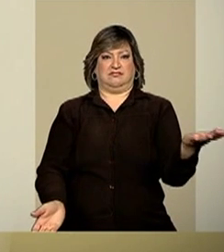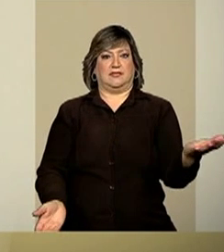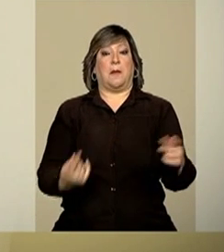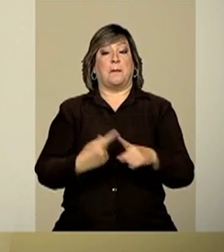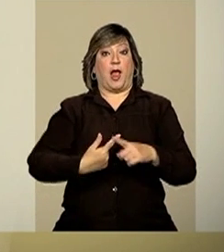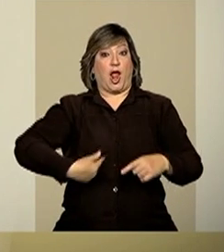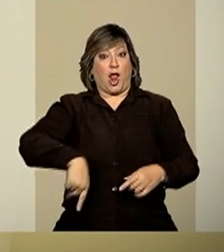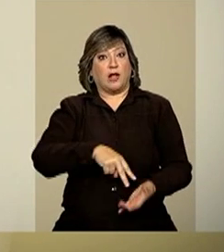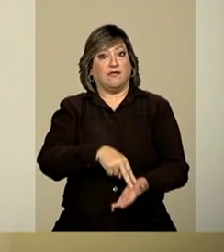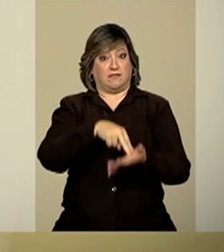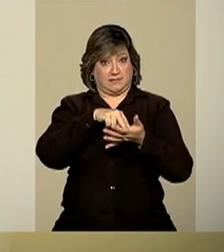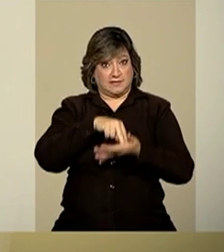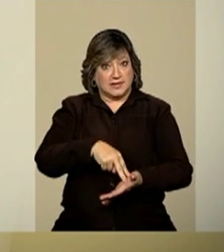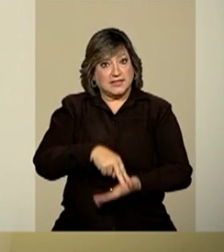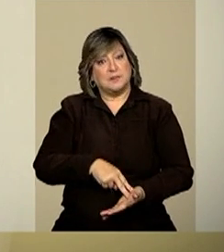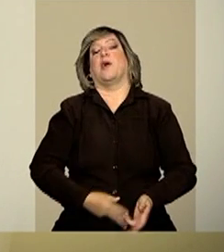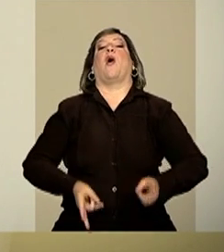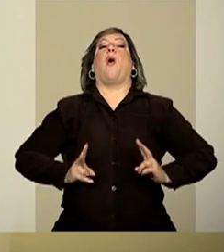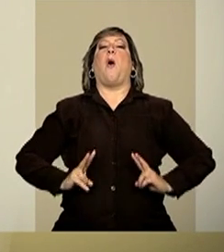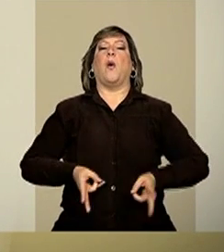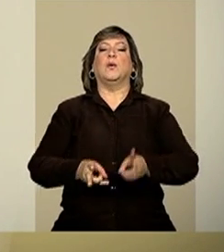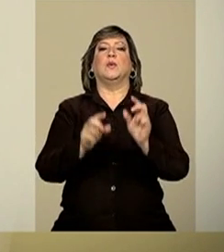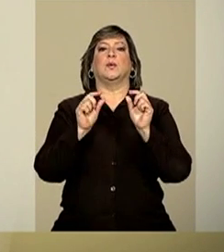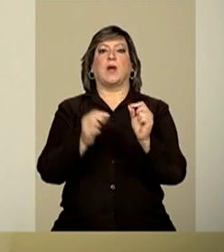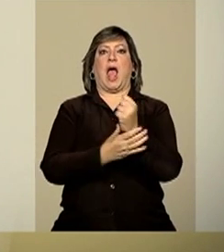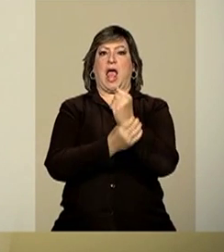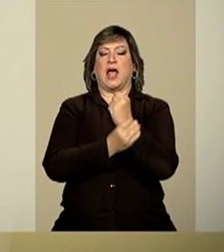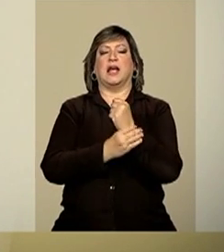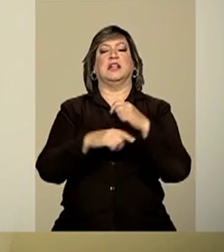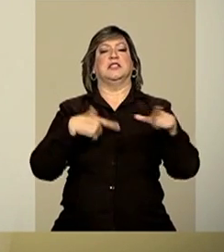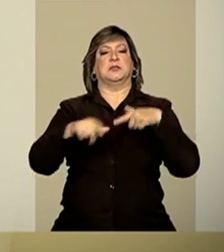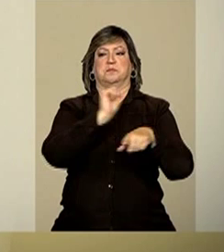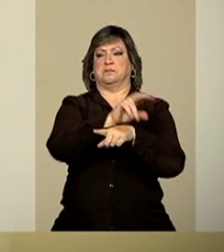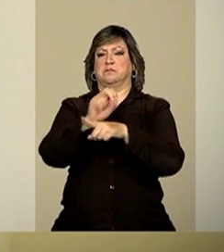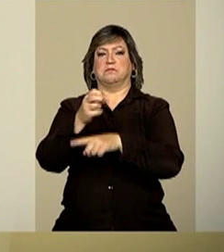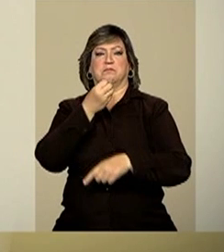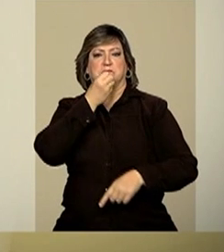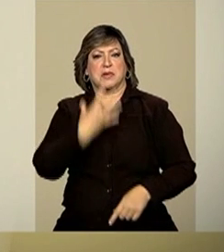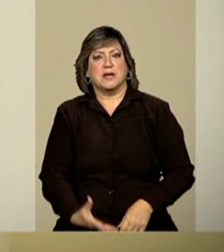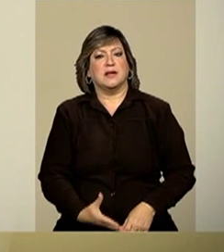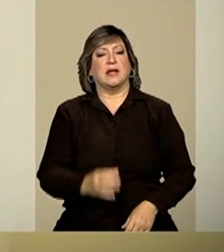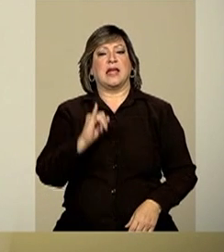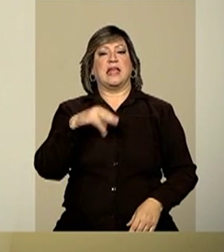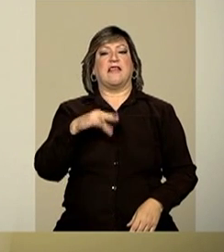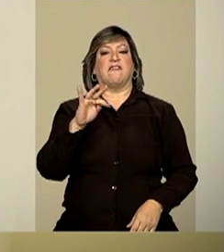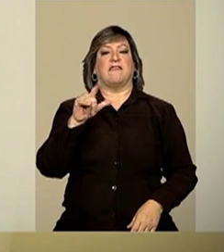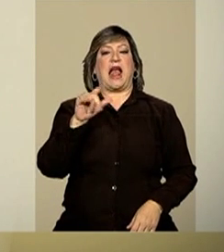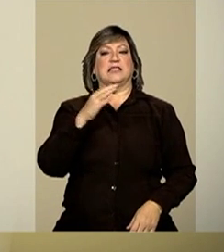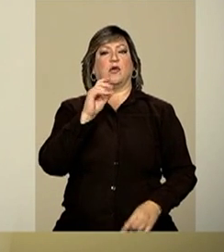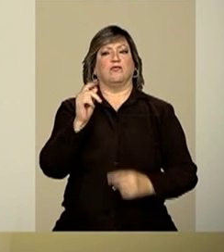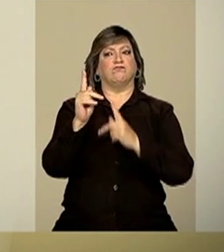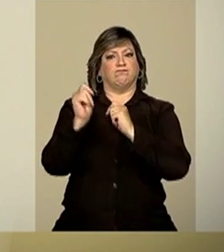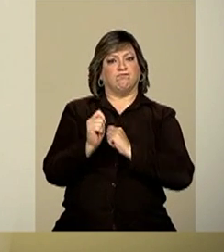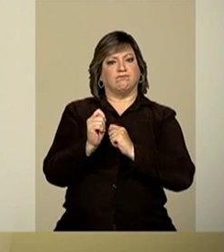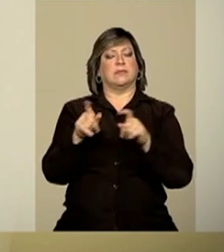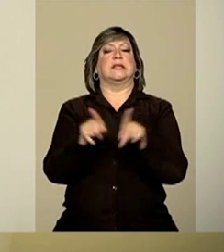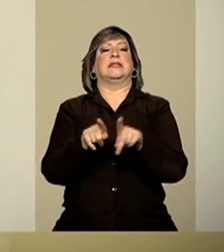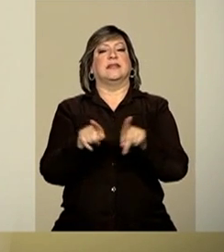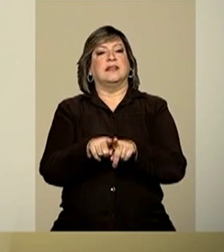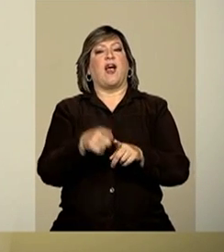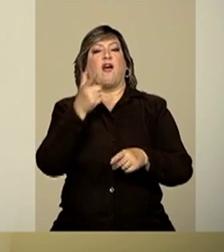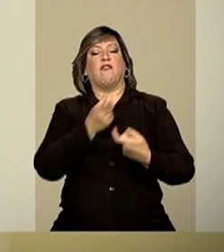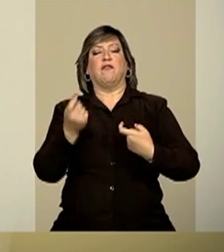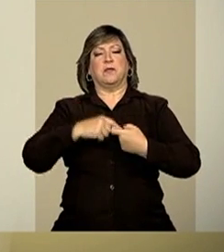de sustentação continua sendo a garantia do emprego, a inflação contida e a retomada gradual